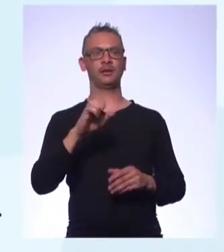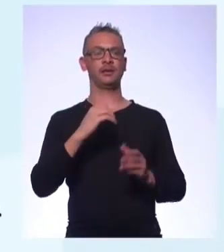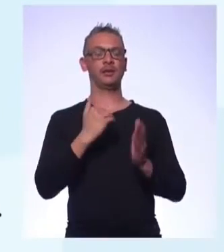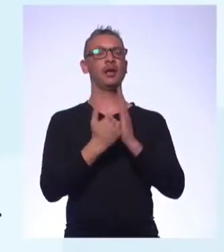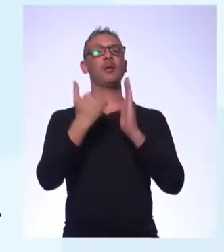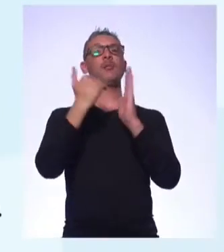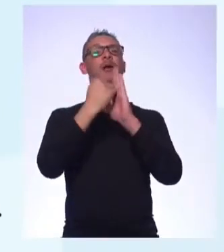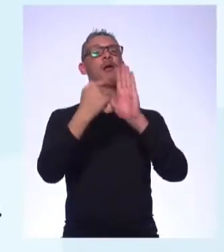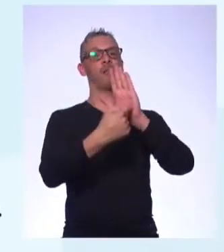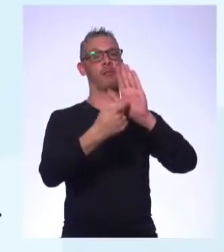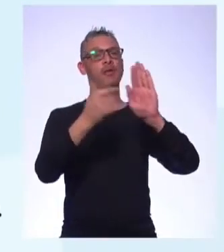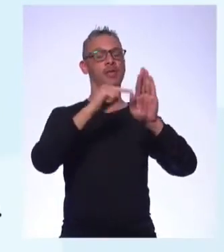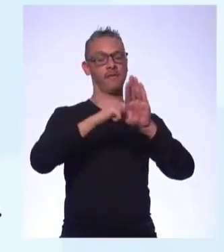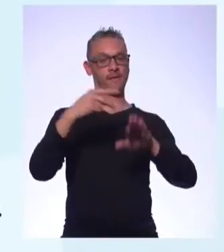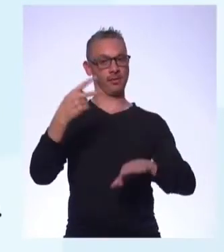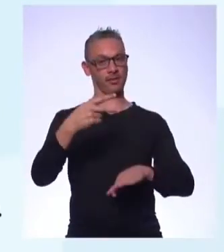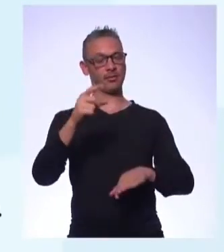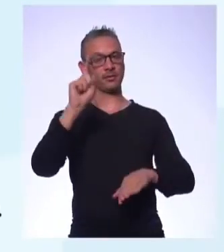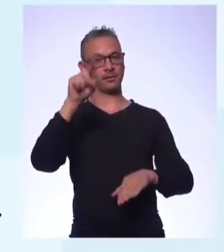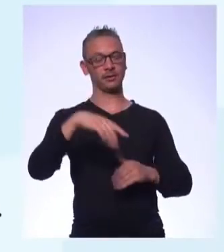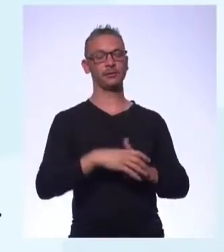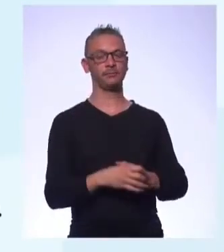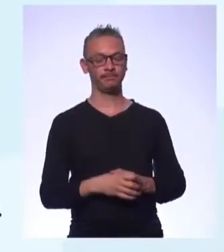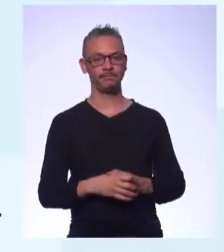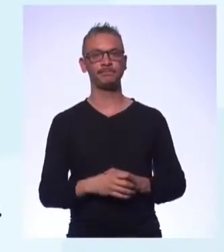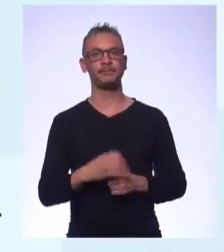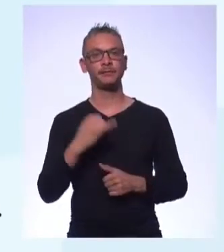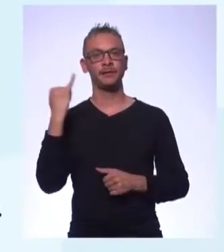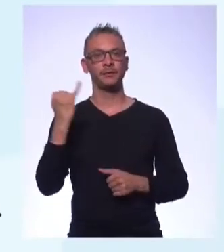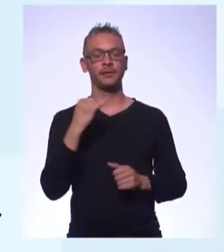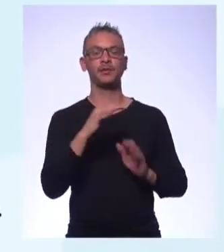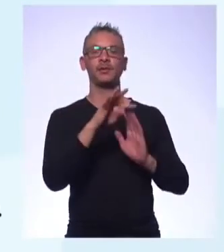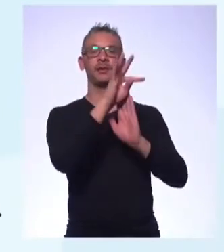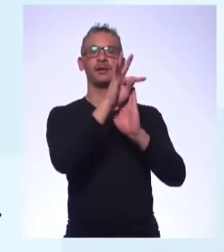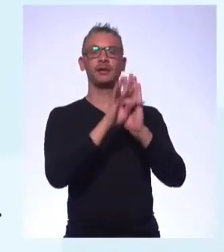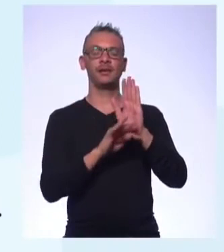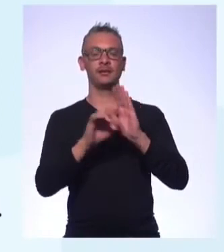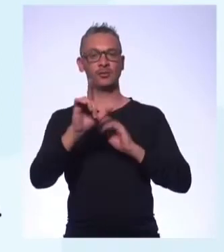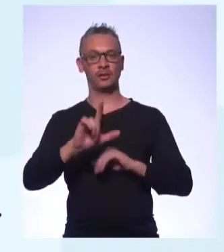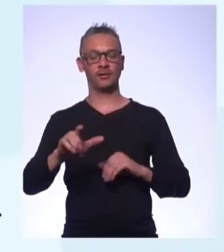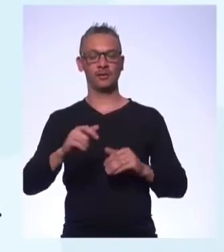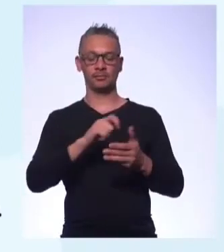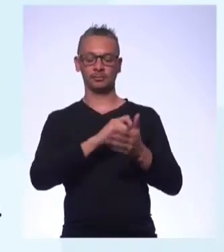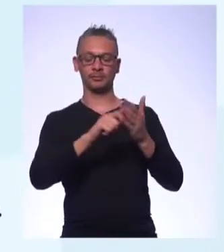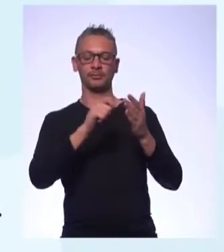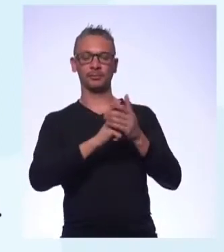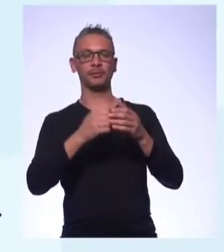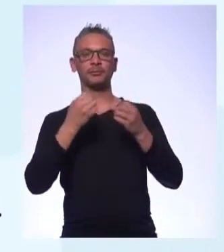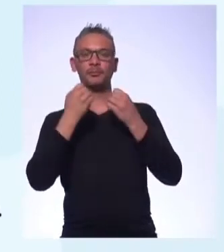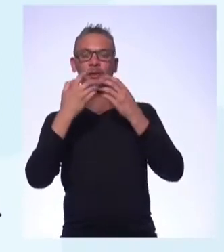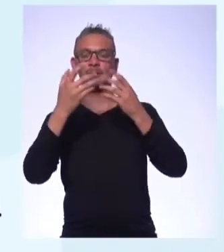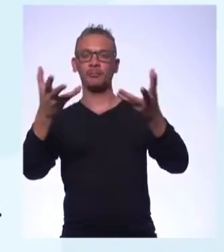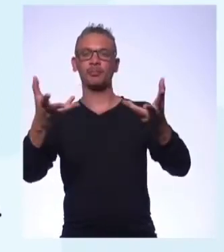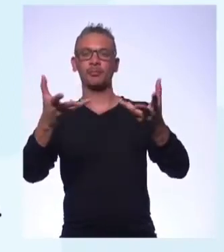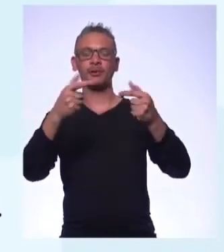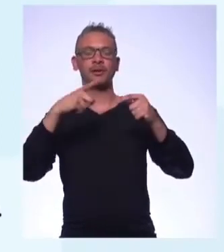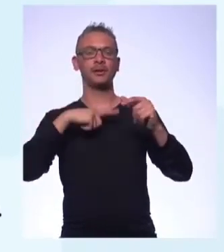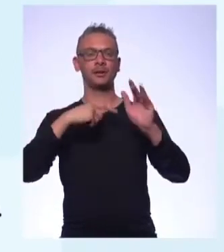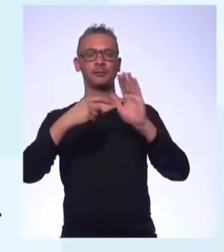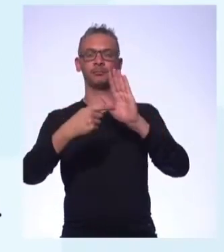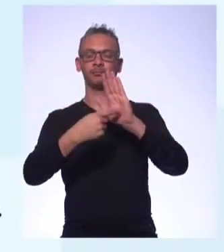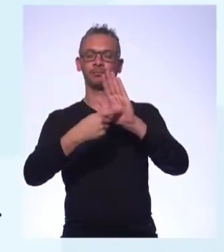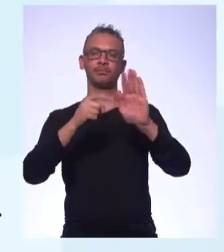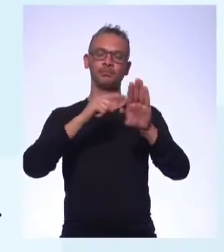do que na primeira. Então, essa é a grandiosidade de um texto literário. Um texto bem escrito, você constrói antíteses a partir